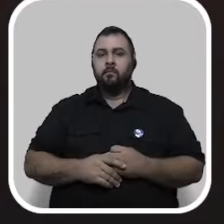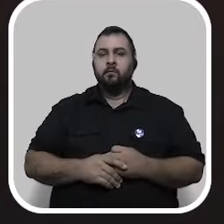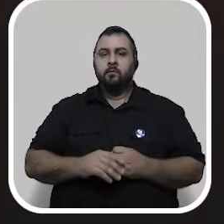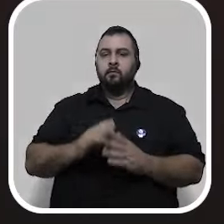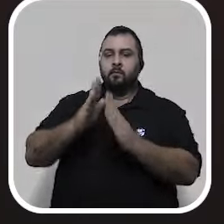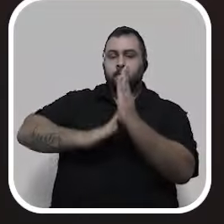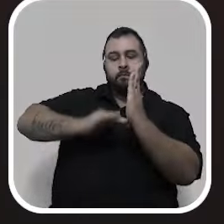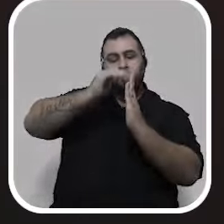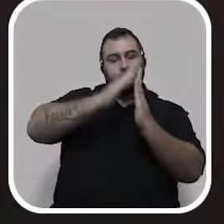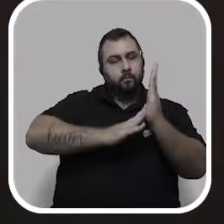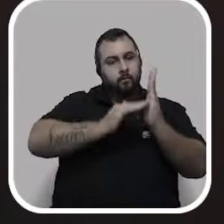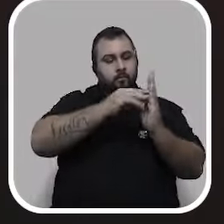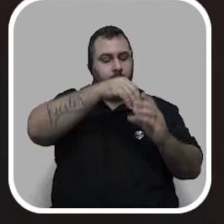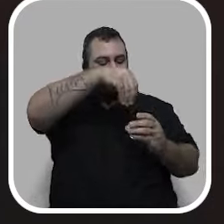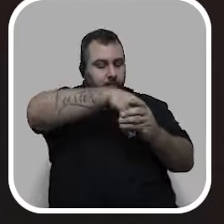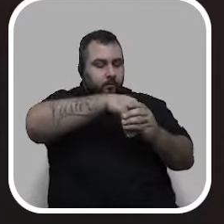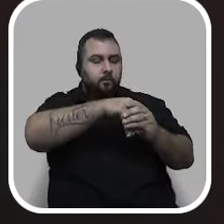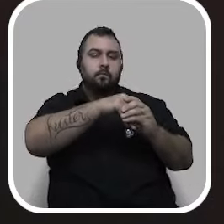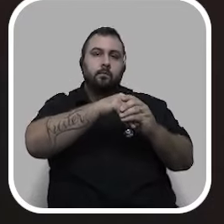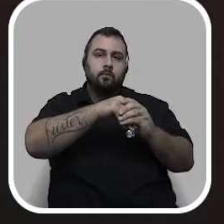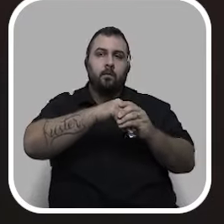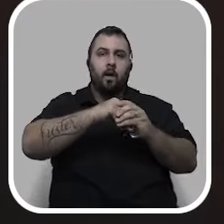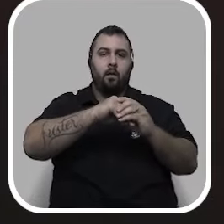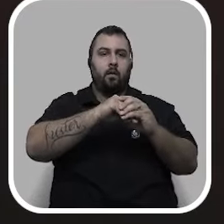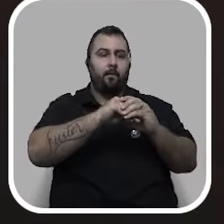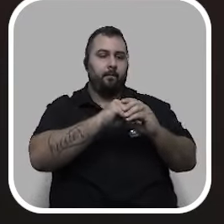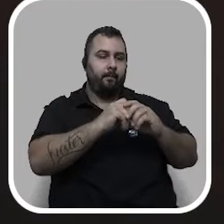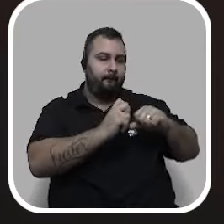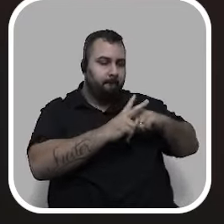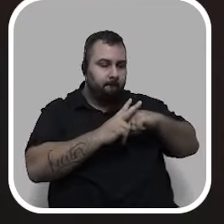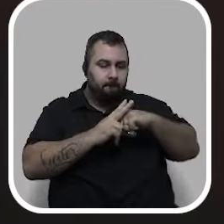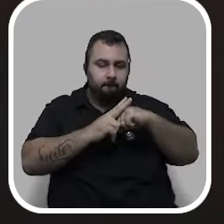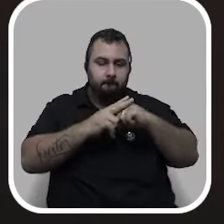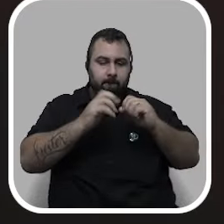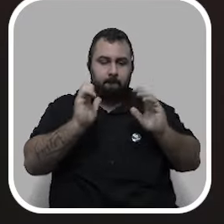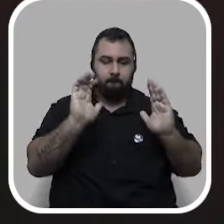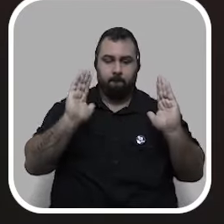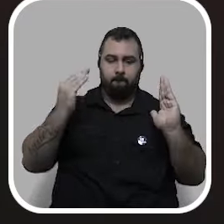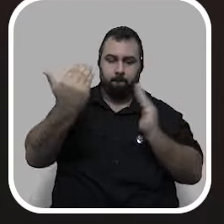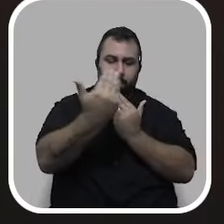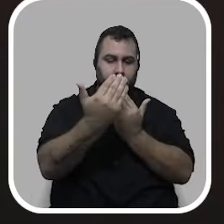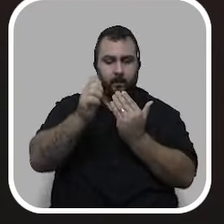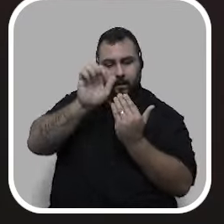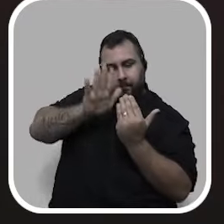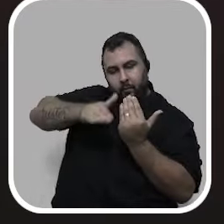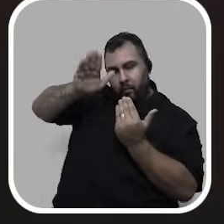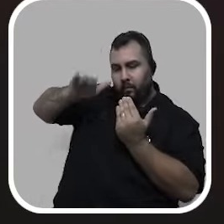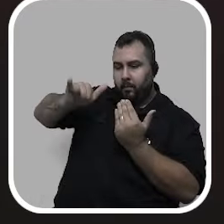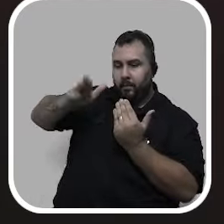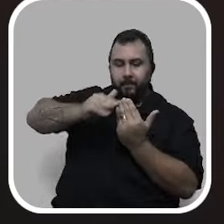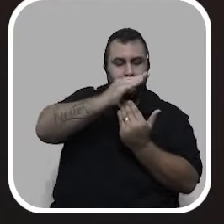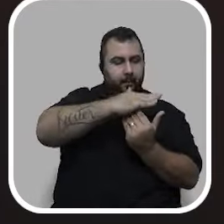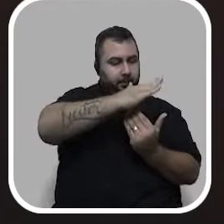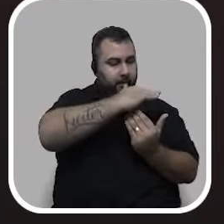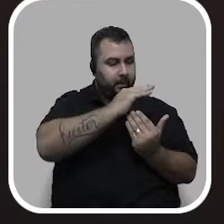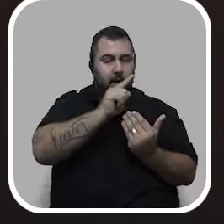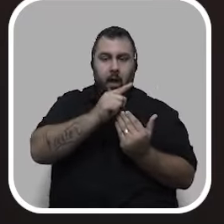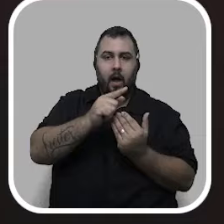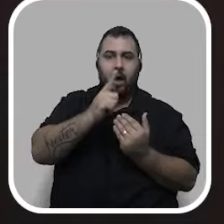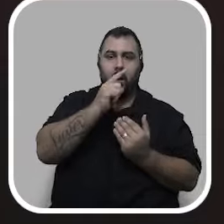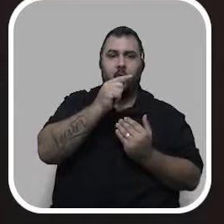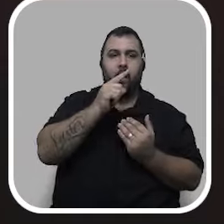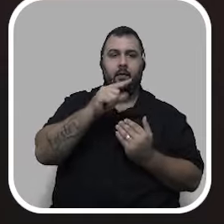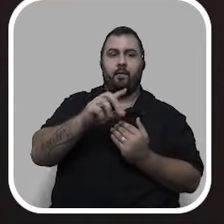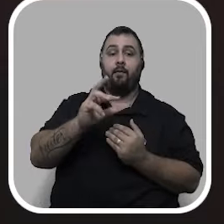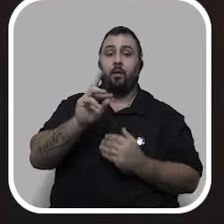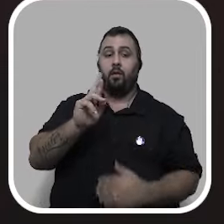o o o aquário a água ela ficava turvando E aí a gente não conseguia menos de